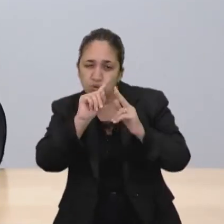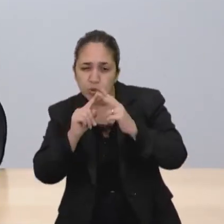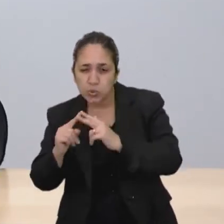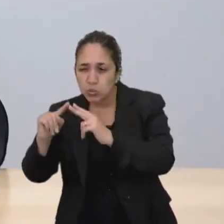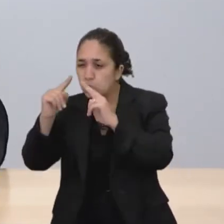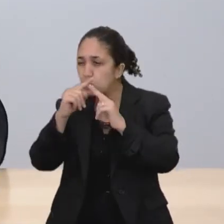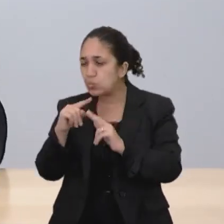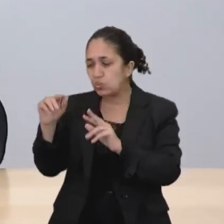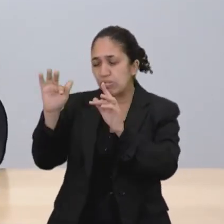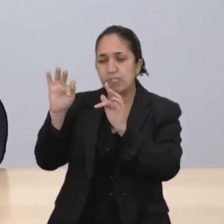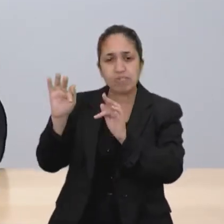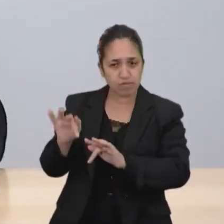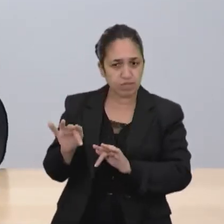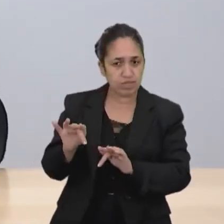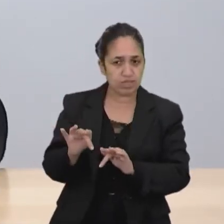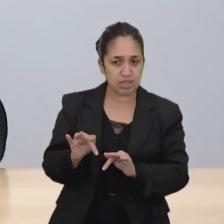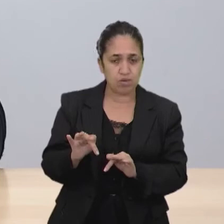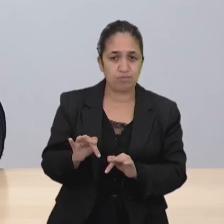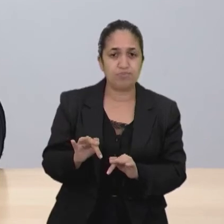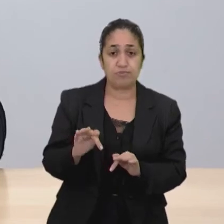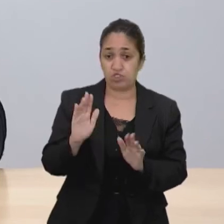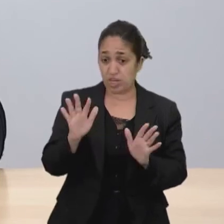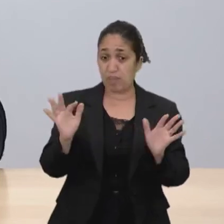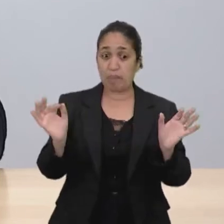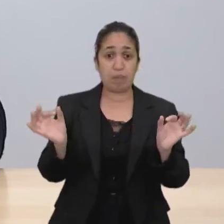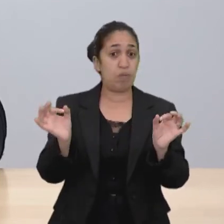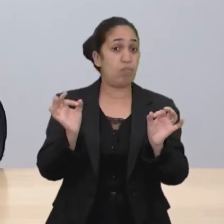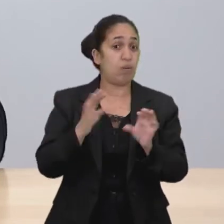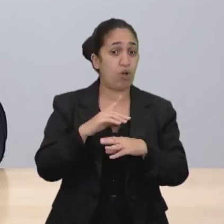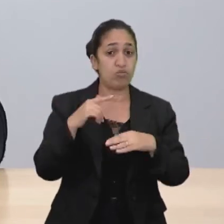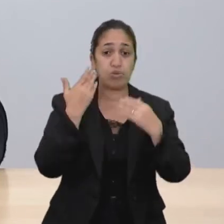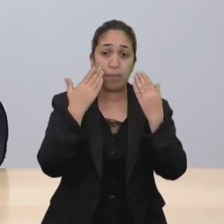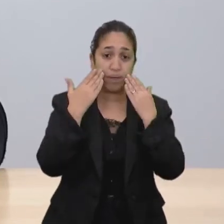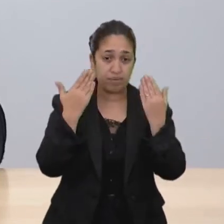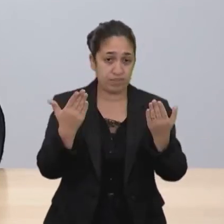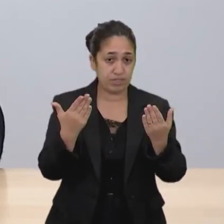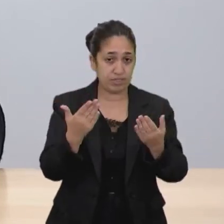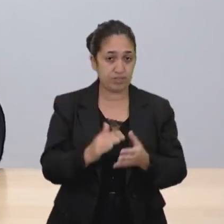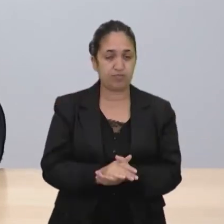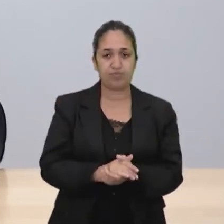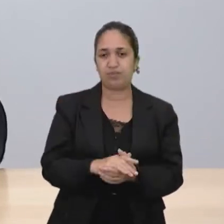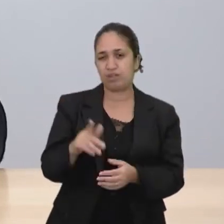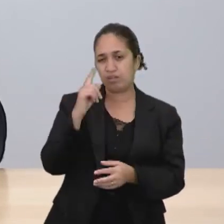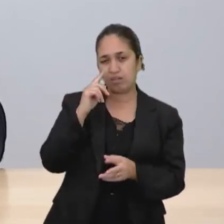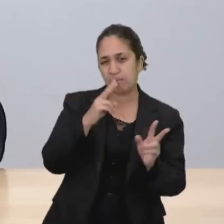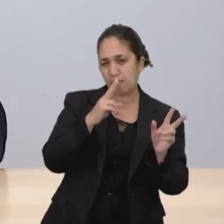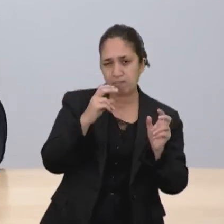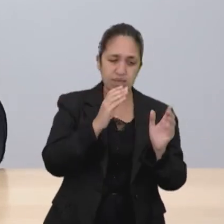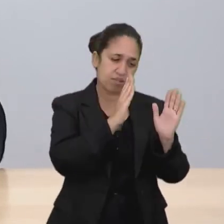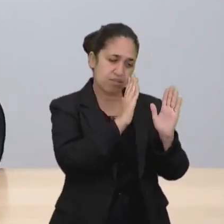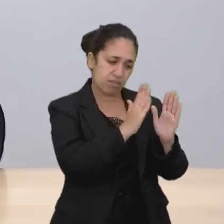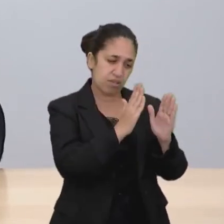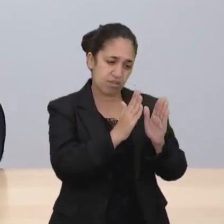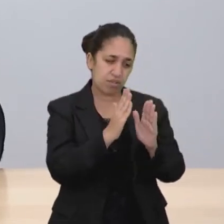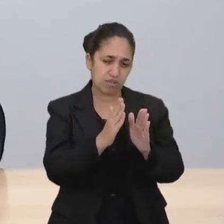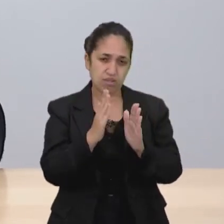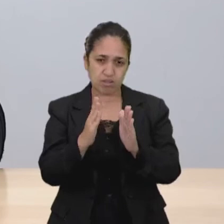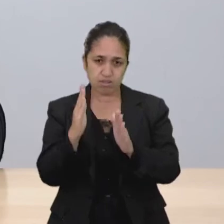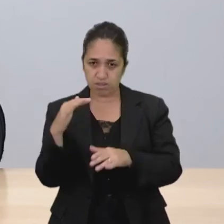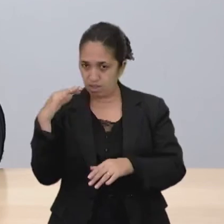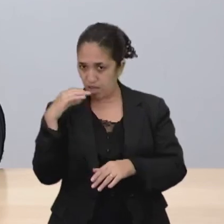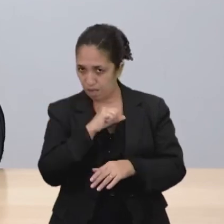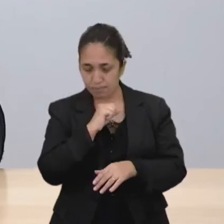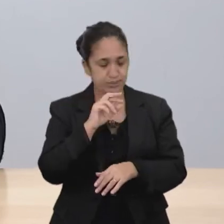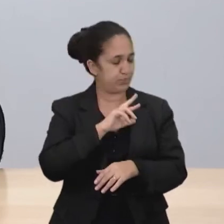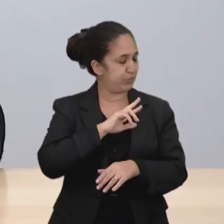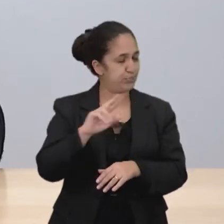poder já ter o produto pronto para a apresentação. Então, você vê que você passa por várias etapas, não é uma coisa muito rápida de se